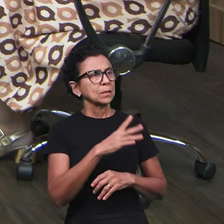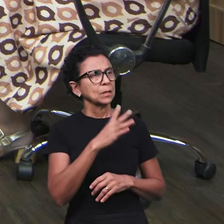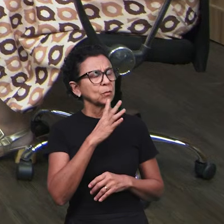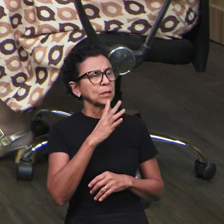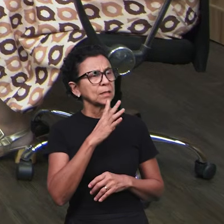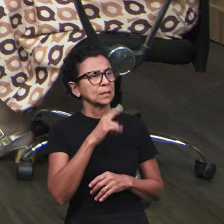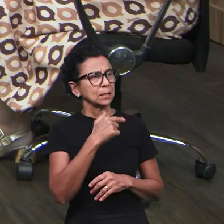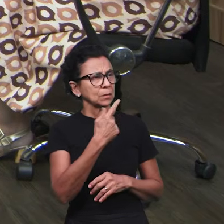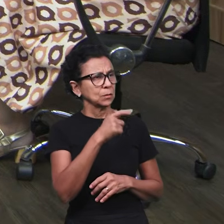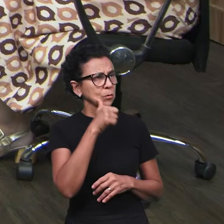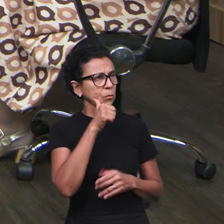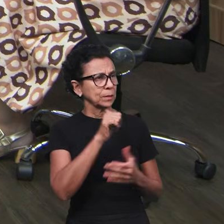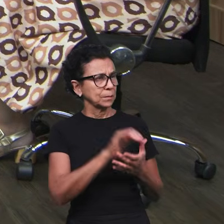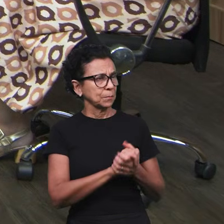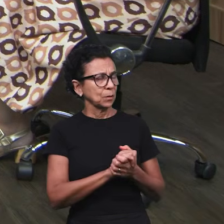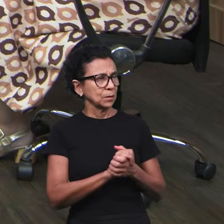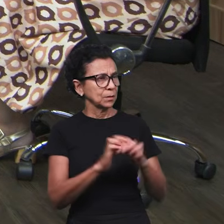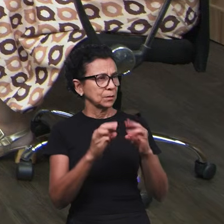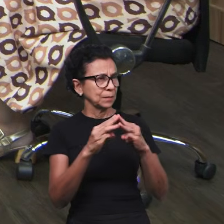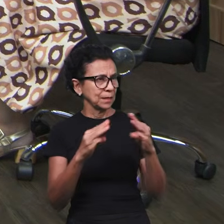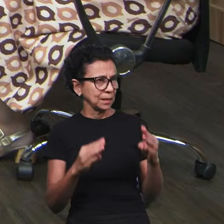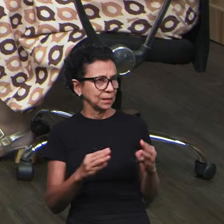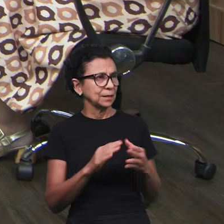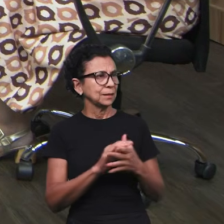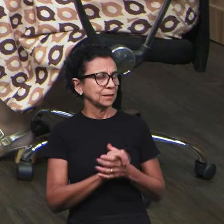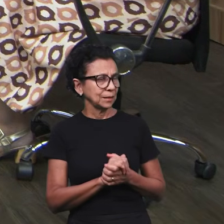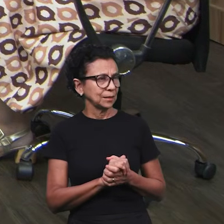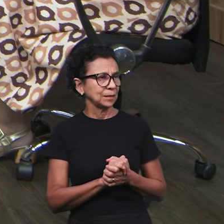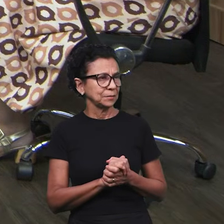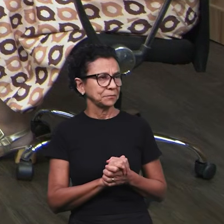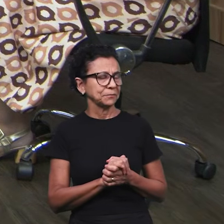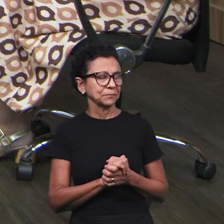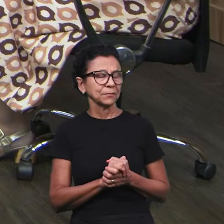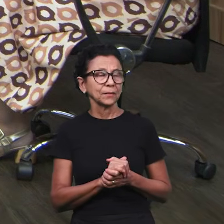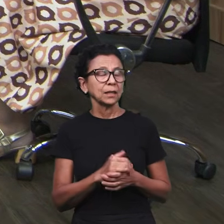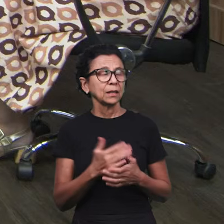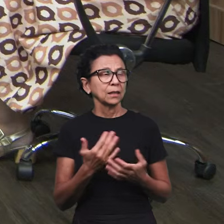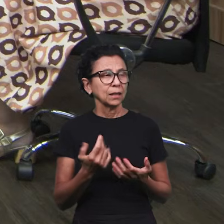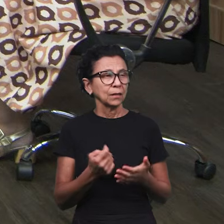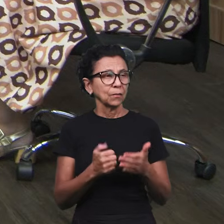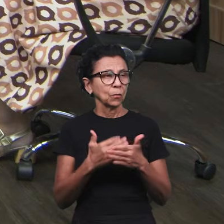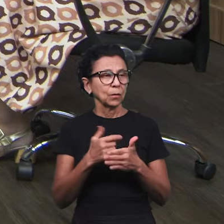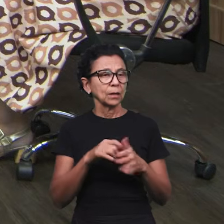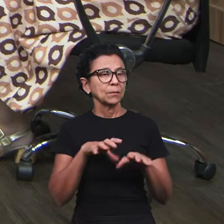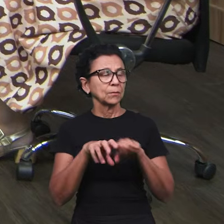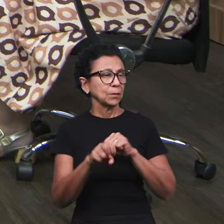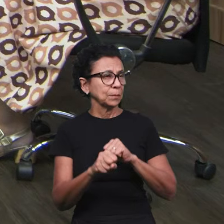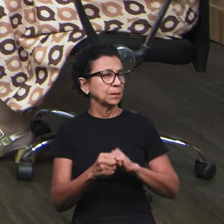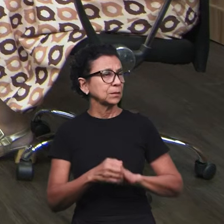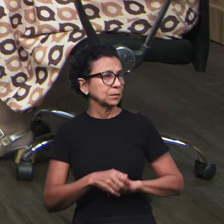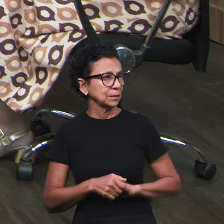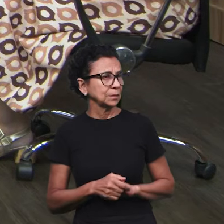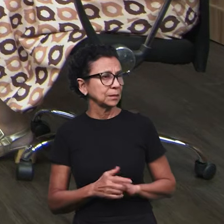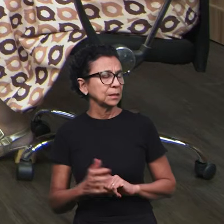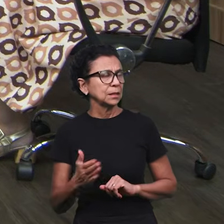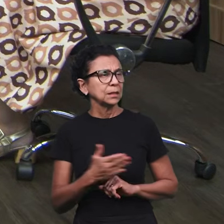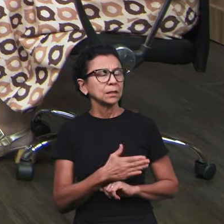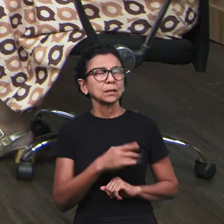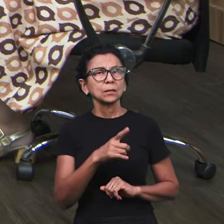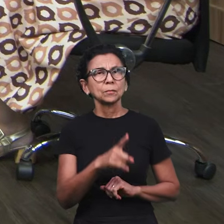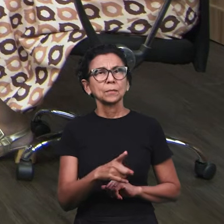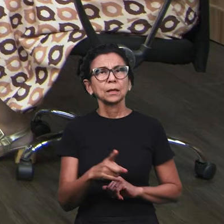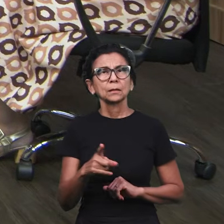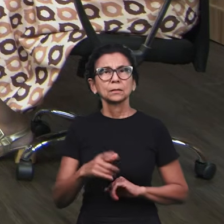é que o senhor olha a profissão da medicina, não só no lado de salvar vidas, que maravilha, conseguir salvar uma